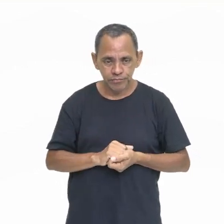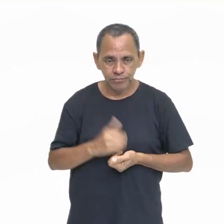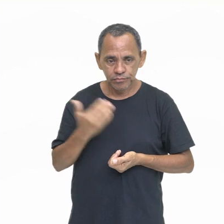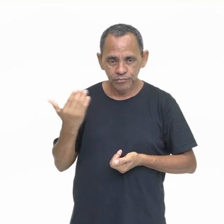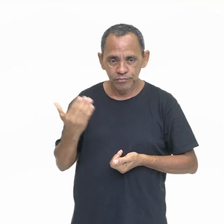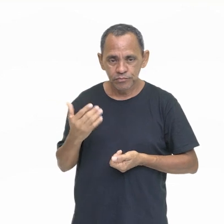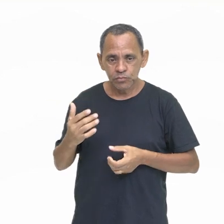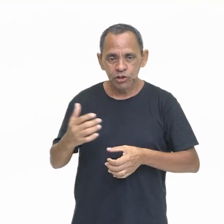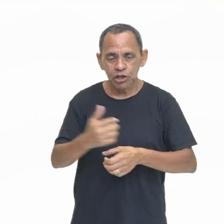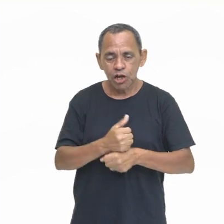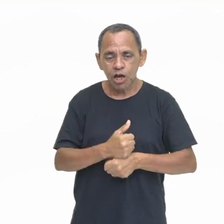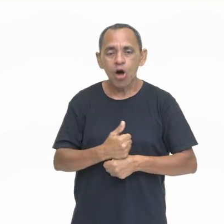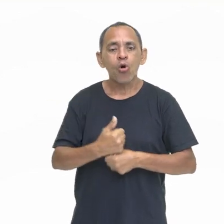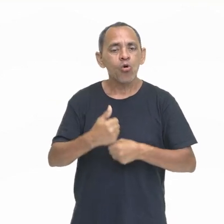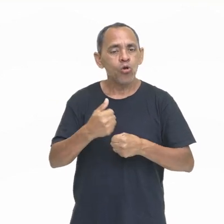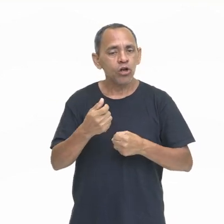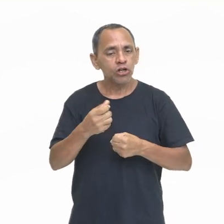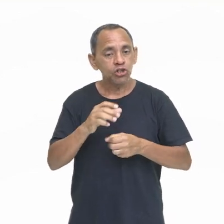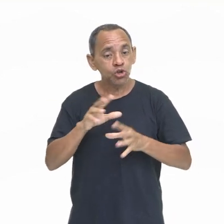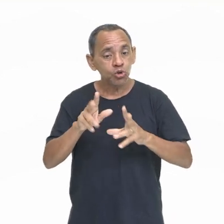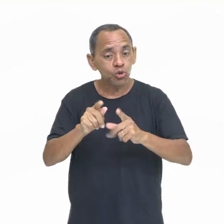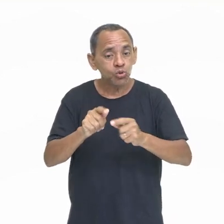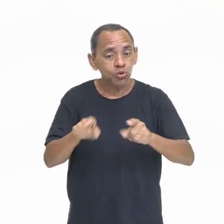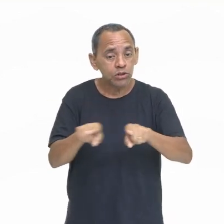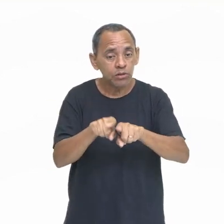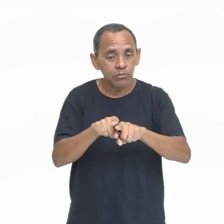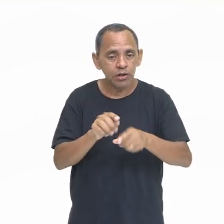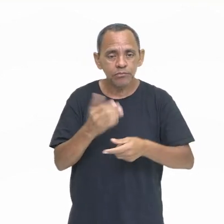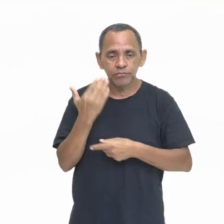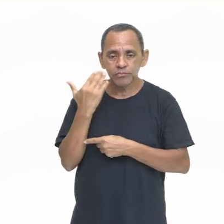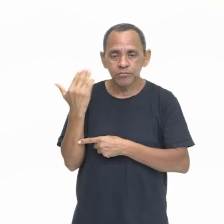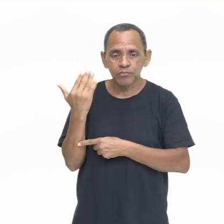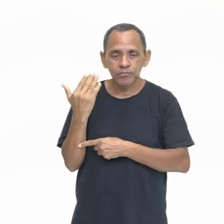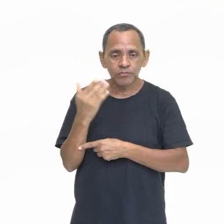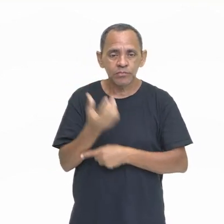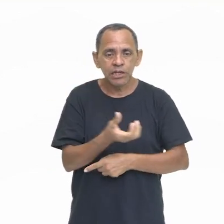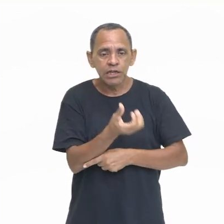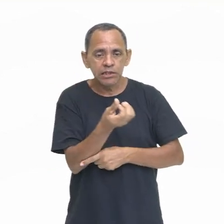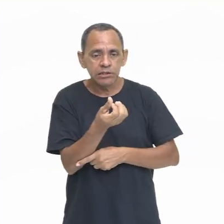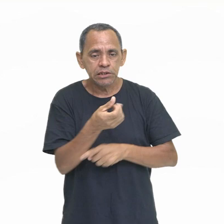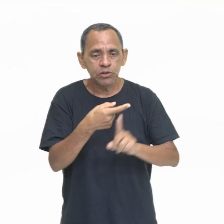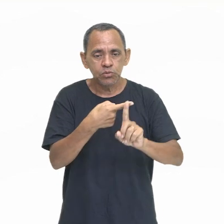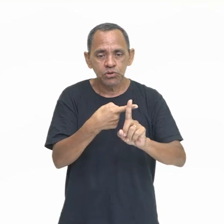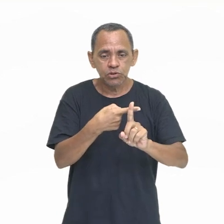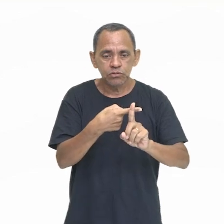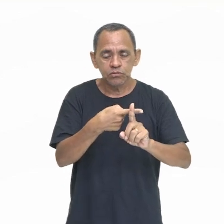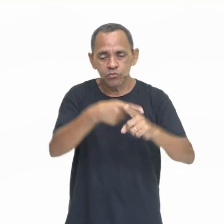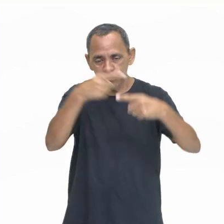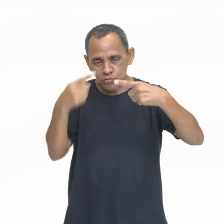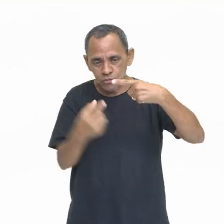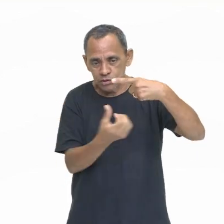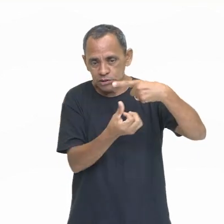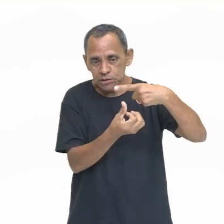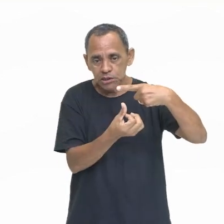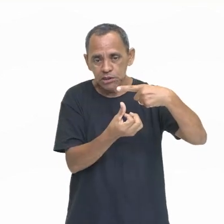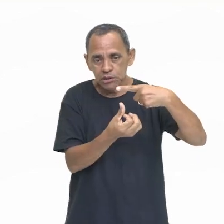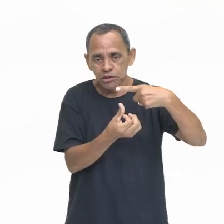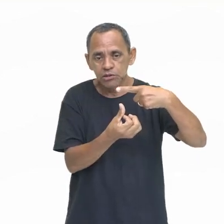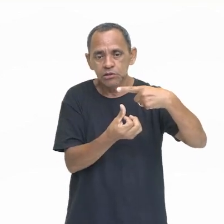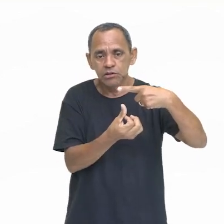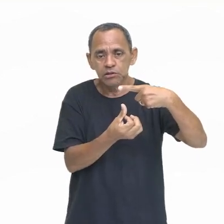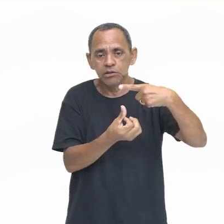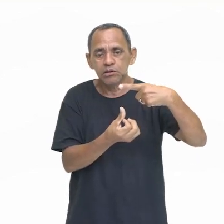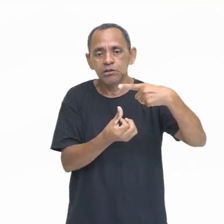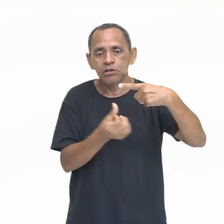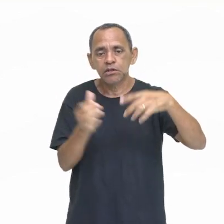o cálculo, para determinarmos o valor do x do vértice. Menos com menos, pessoal, é mais, então ficaria positivo, por isso ficamos com 6